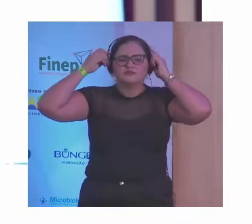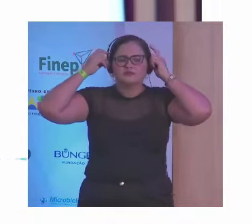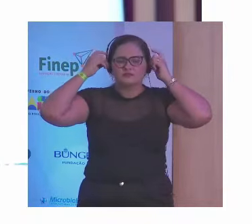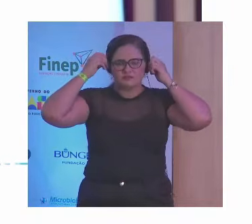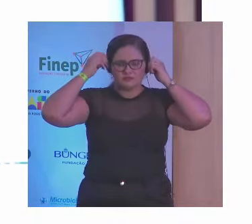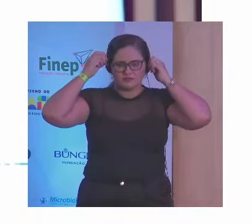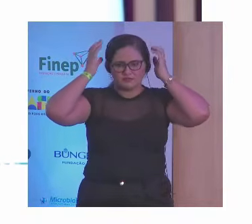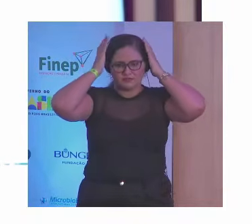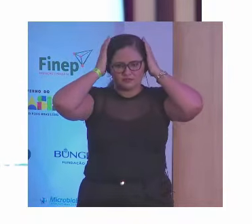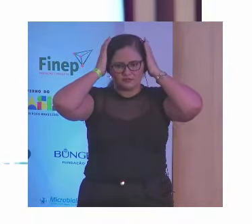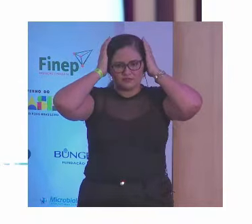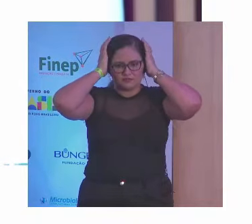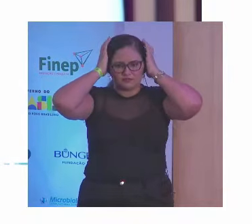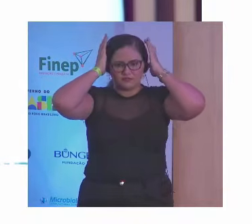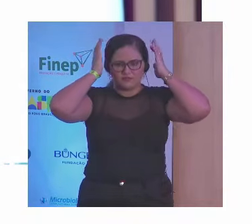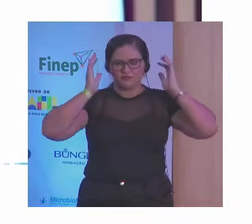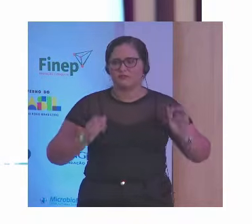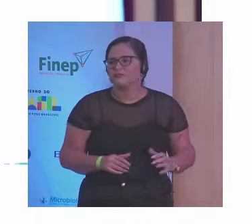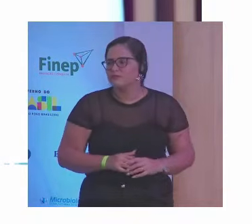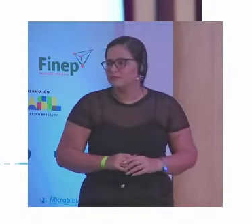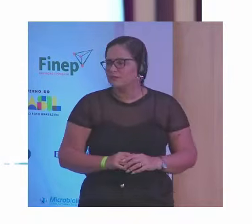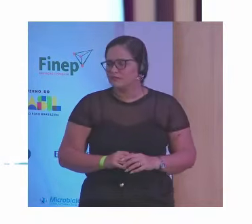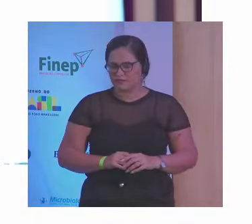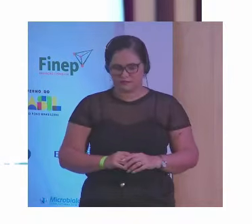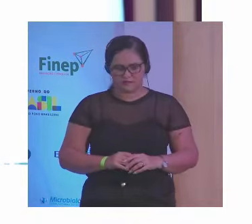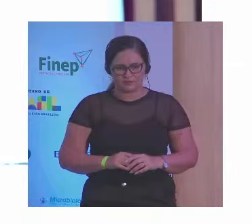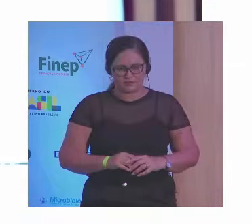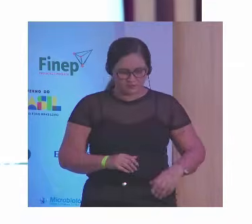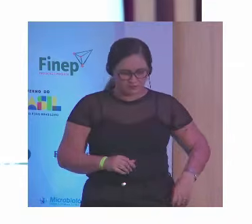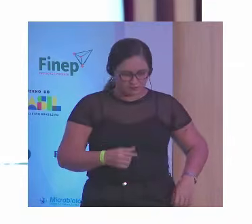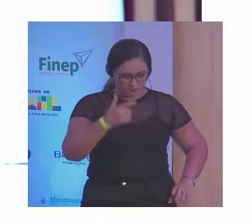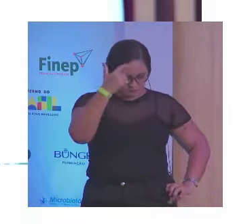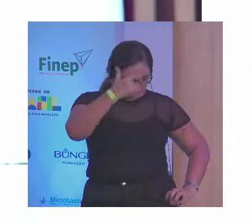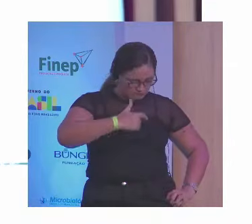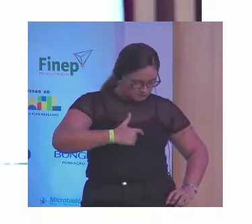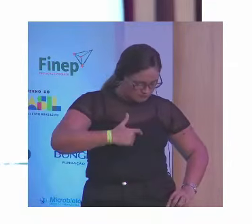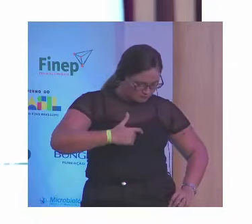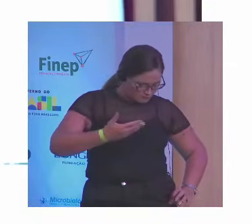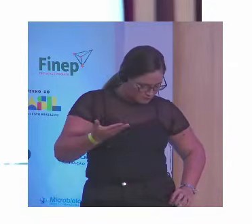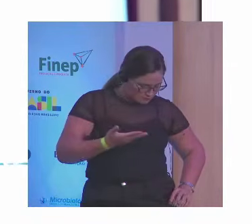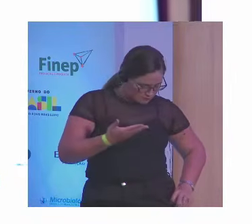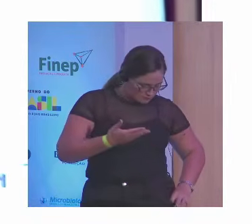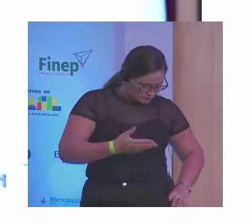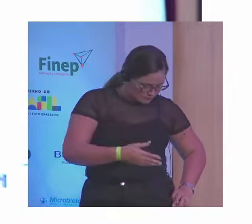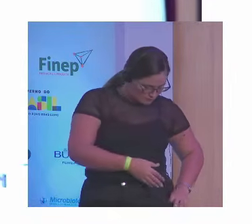Amazon. And I'm standing here for my colleague,